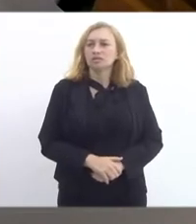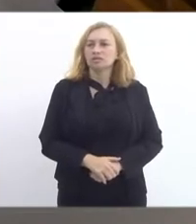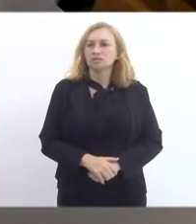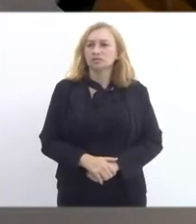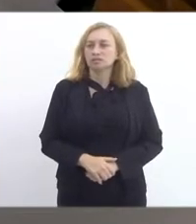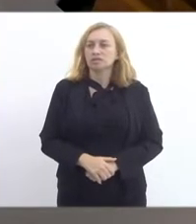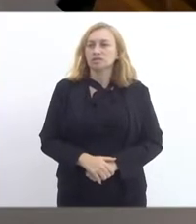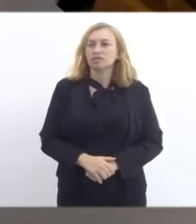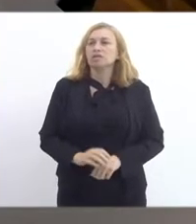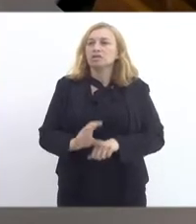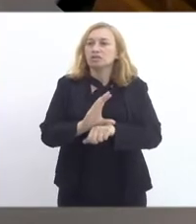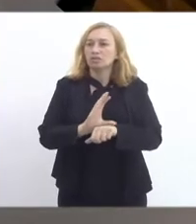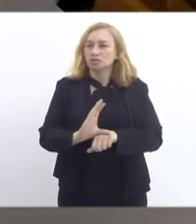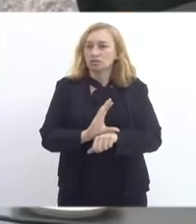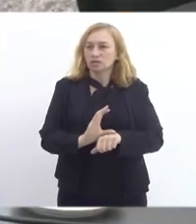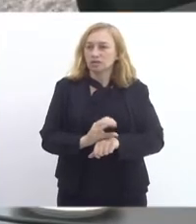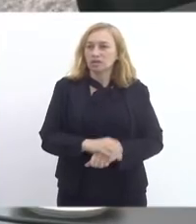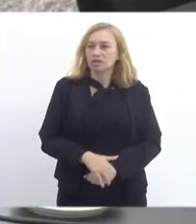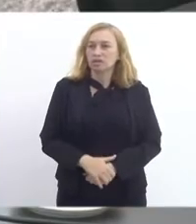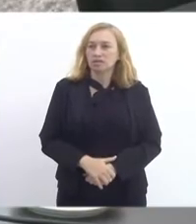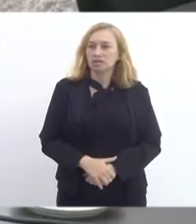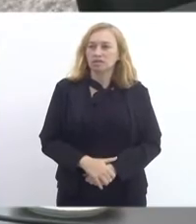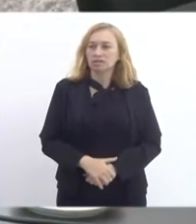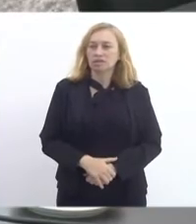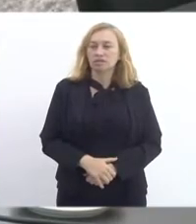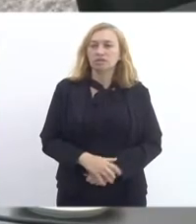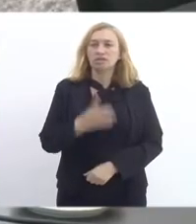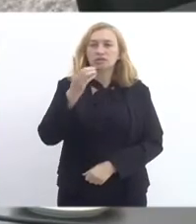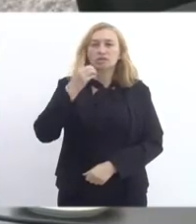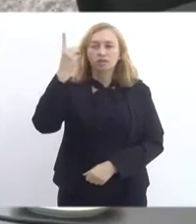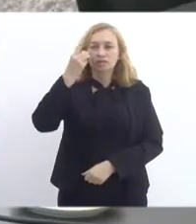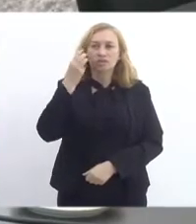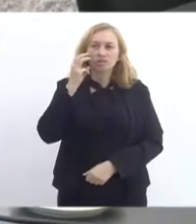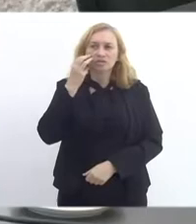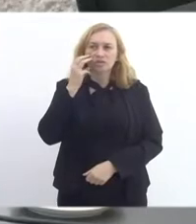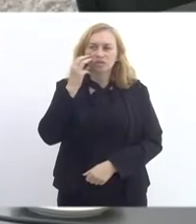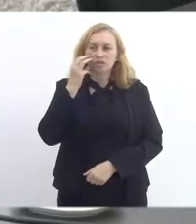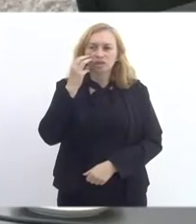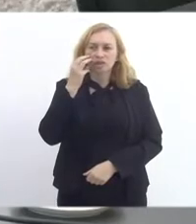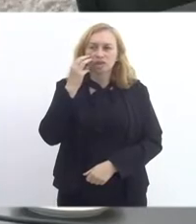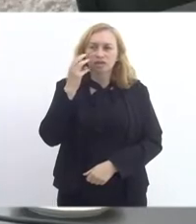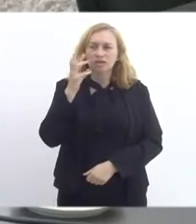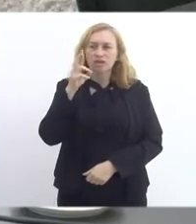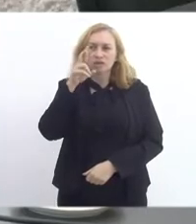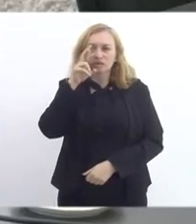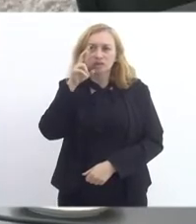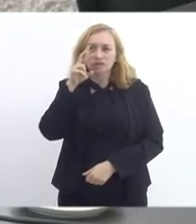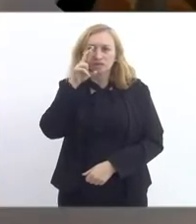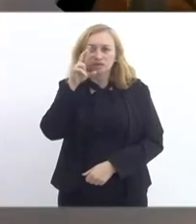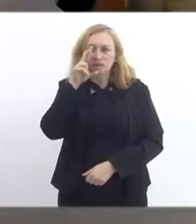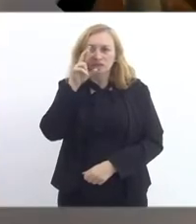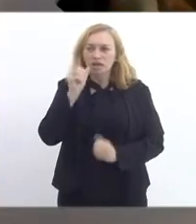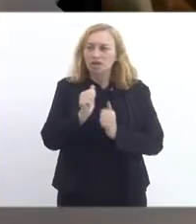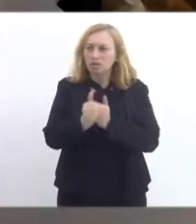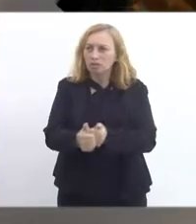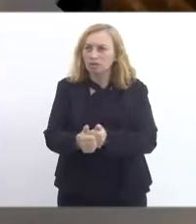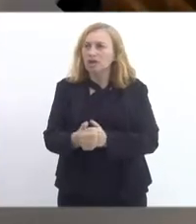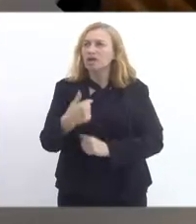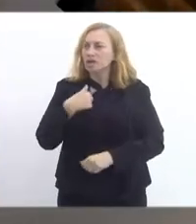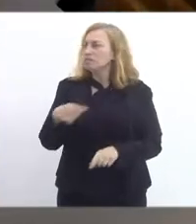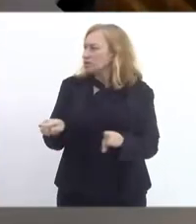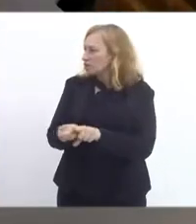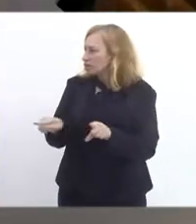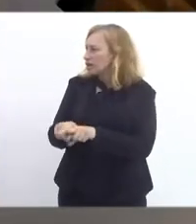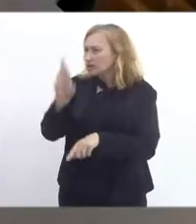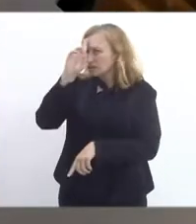é pela constitucionalidade. Valdec, Chico e Rosenberg acompanham? Eu acompanho, senhor